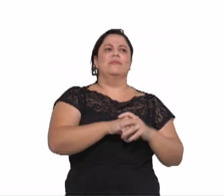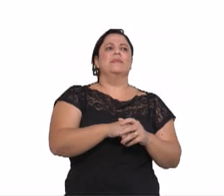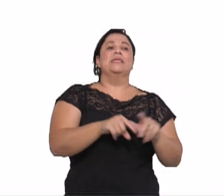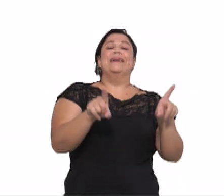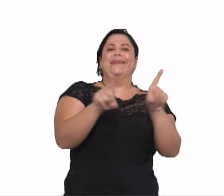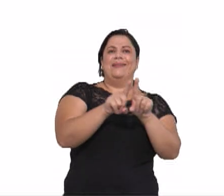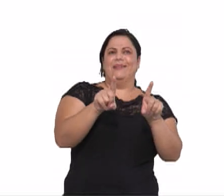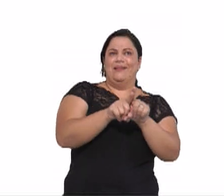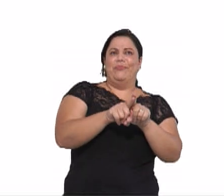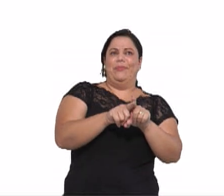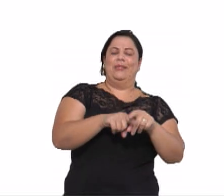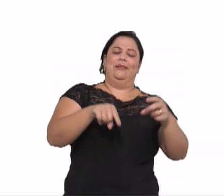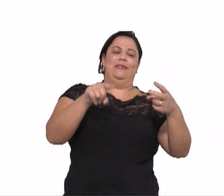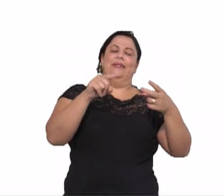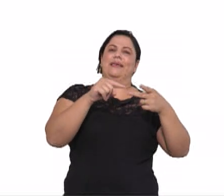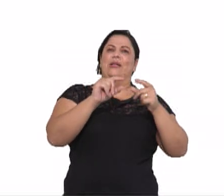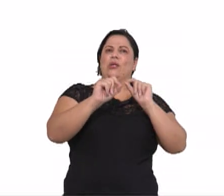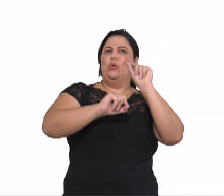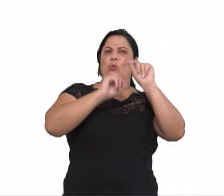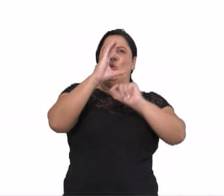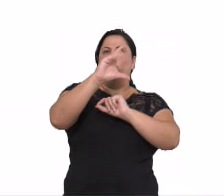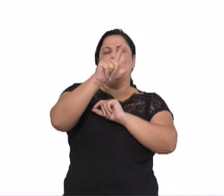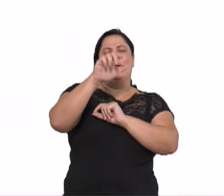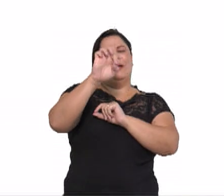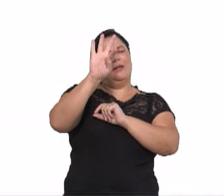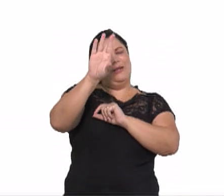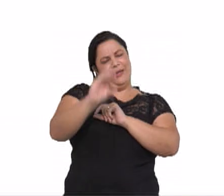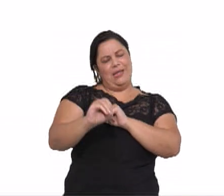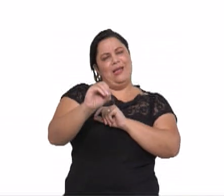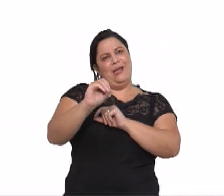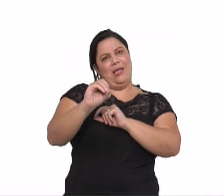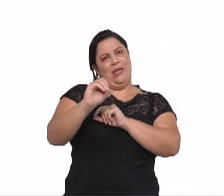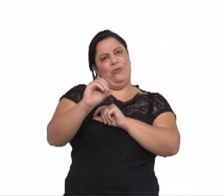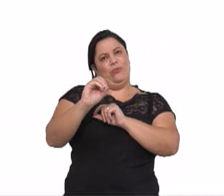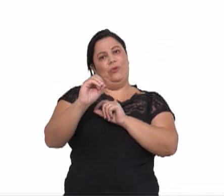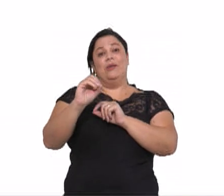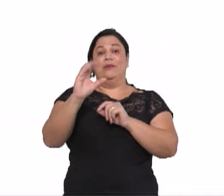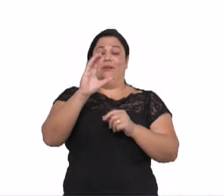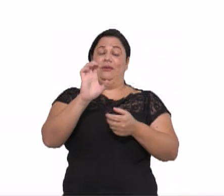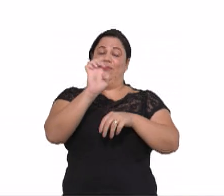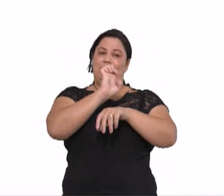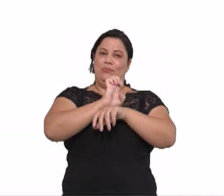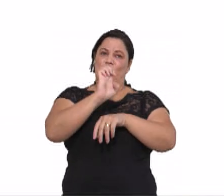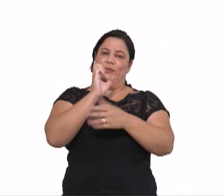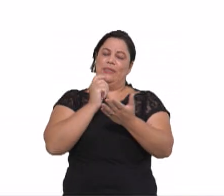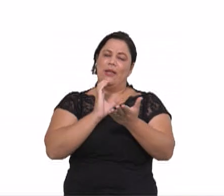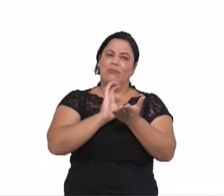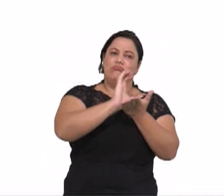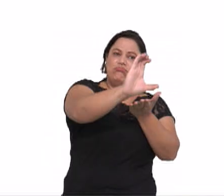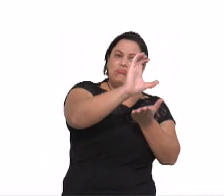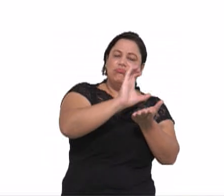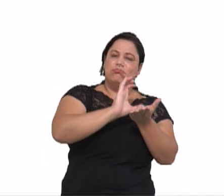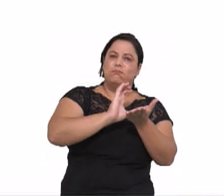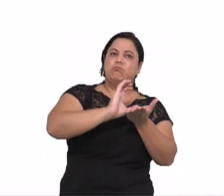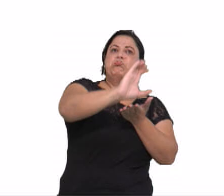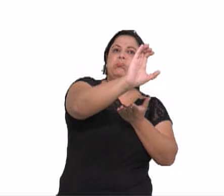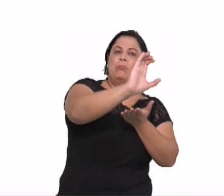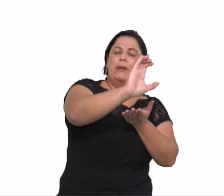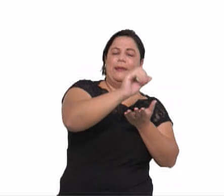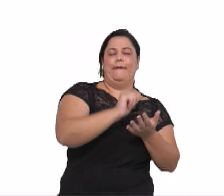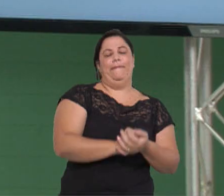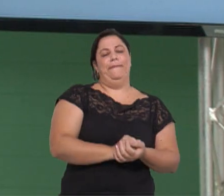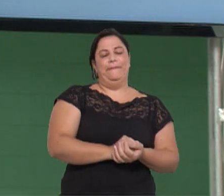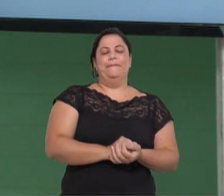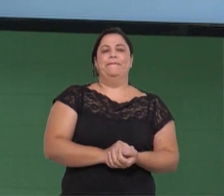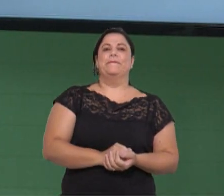Estado. E que tanto clero quanto nobreza, tanto sustentados pelo Estado, ainda